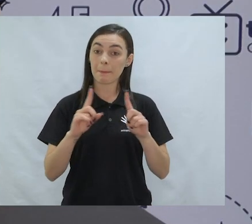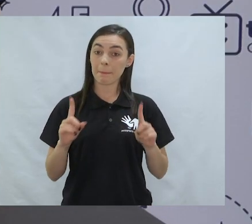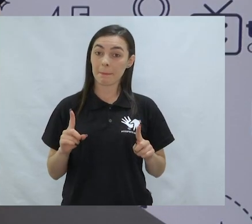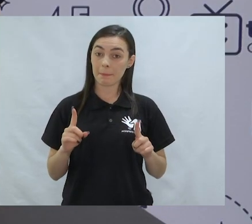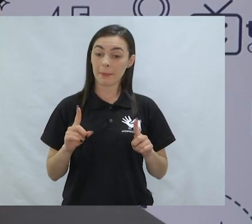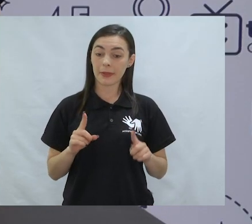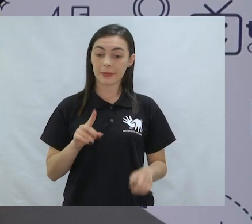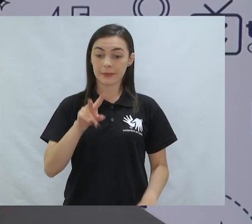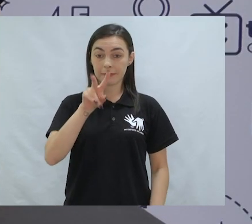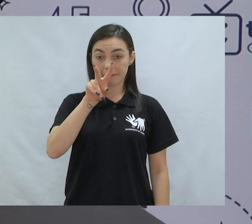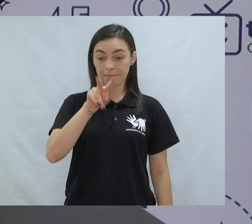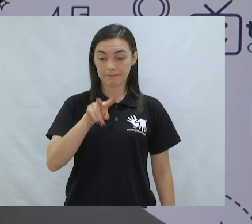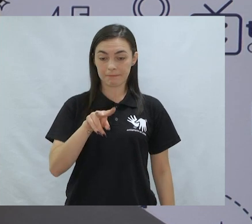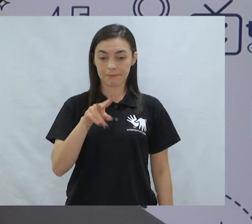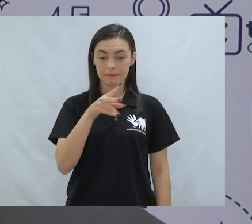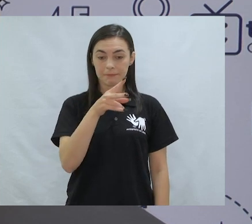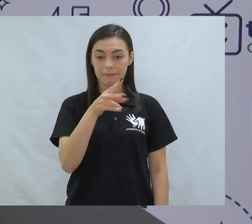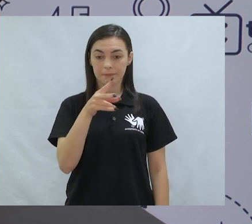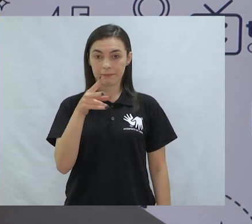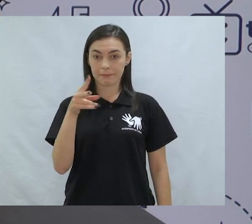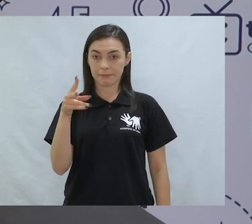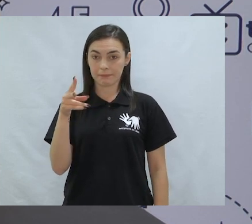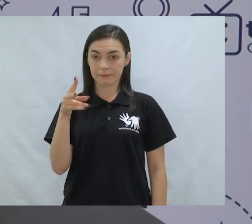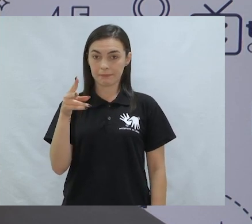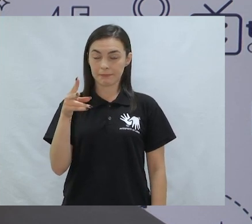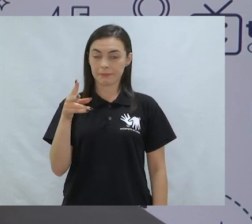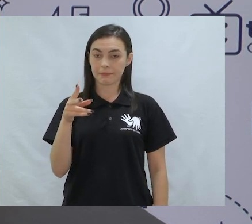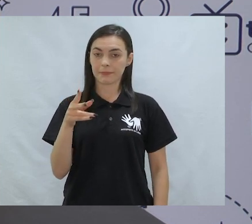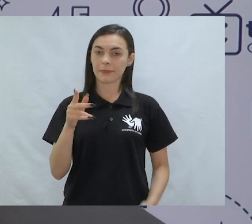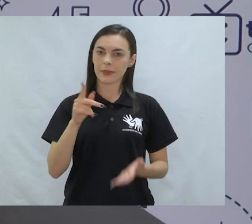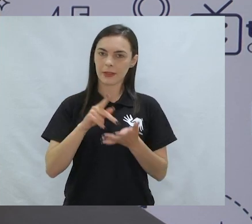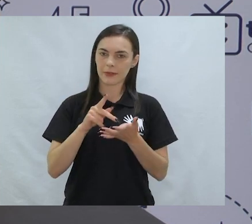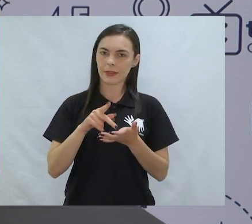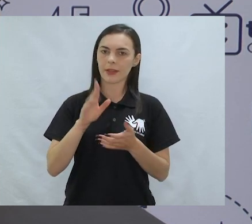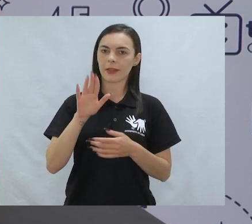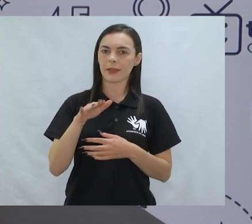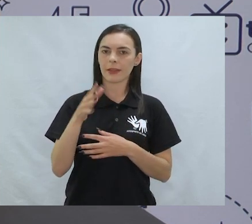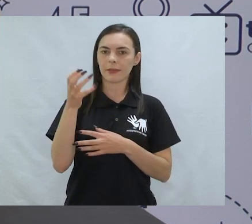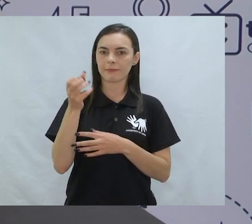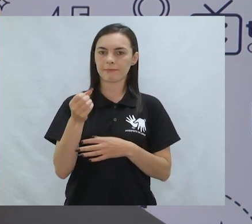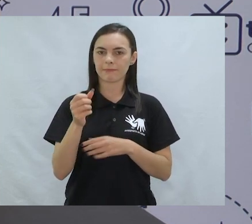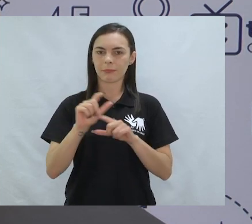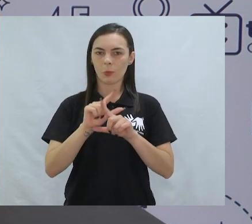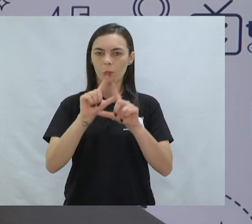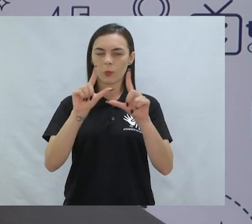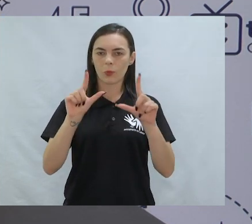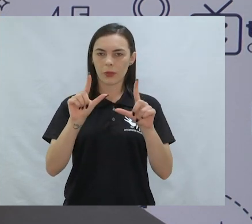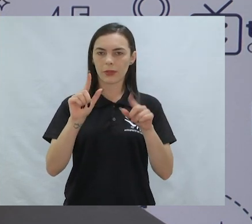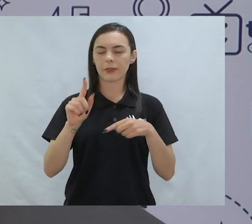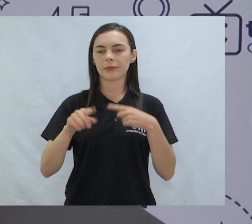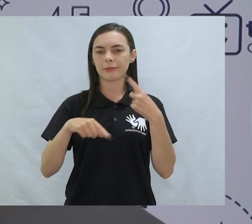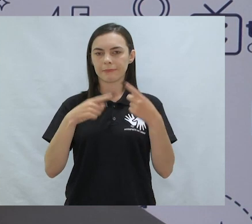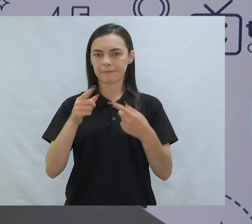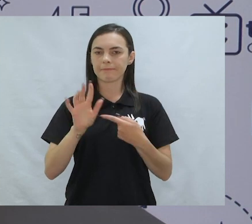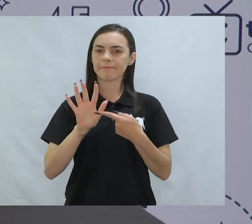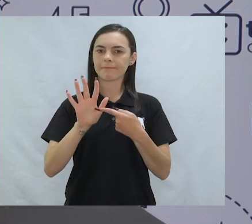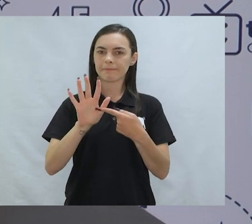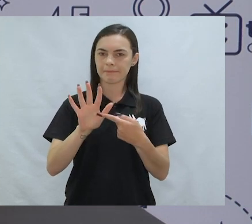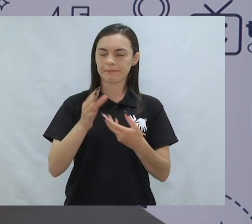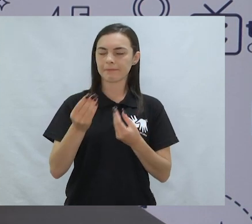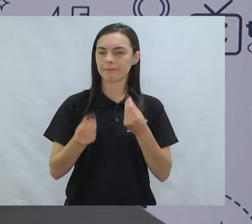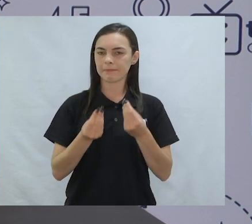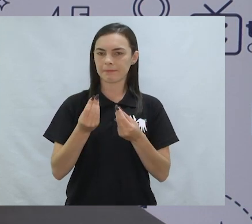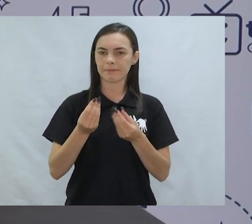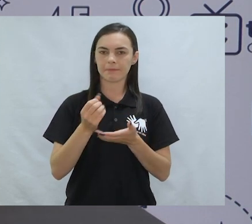Só que o tabuleiro, ele na verdade, para jogar, ele é em branco. Eu vou mostrar aqui e depois eu vou mostrar um em